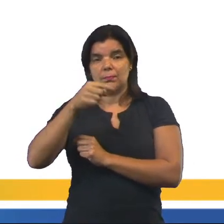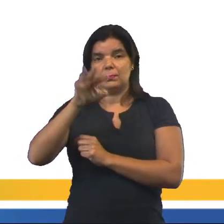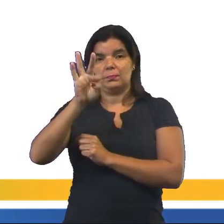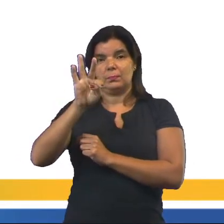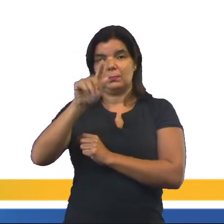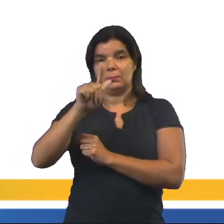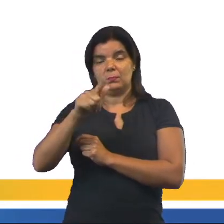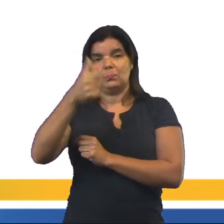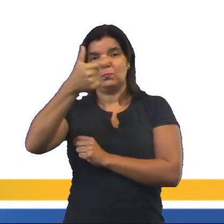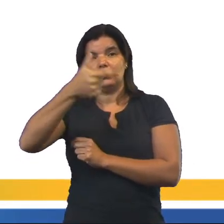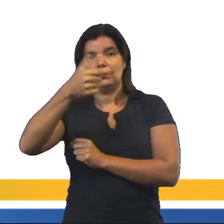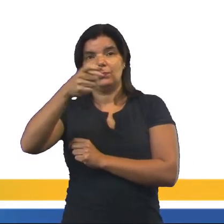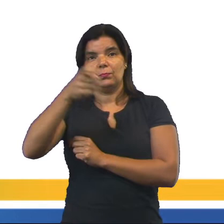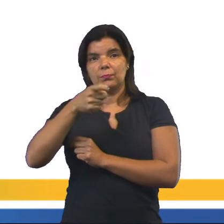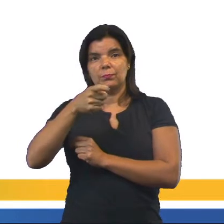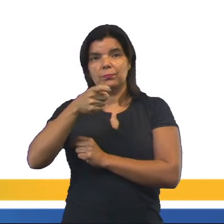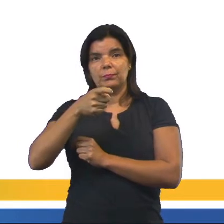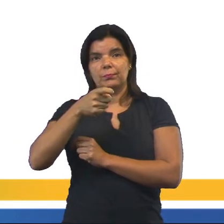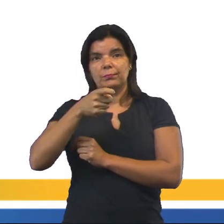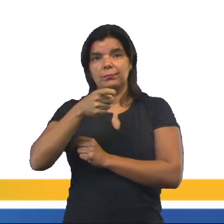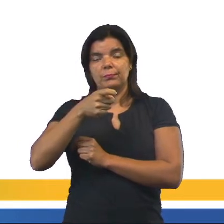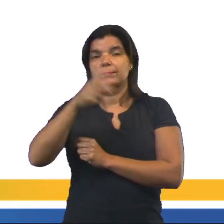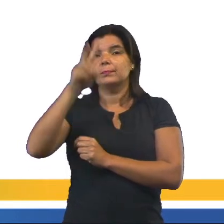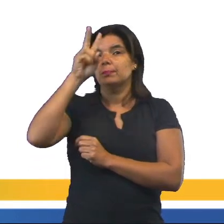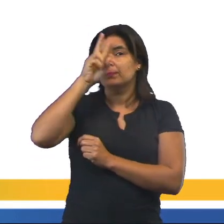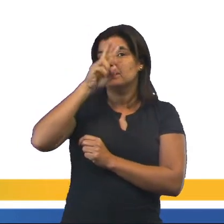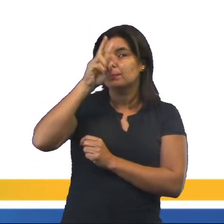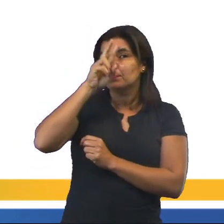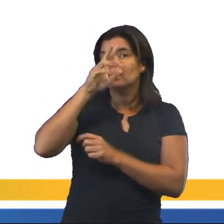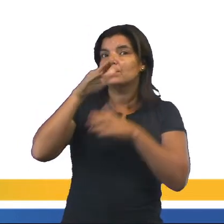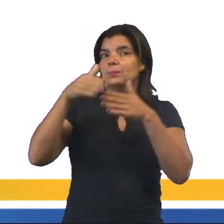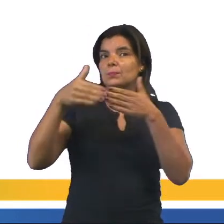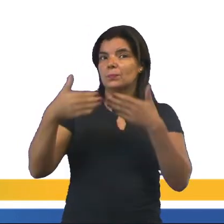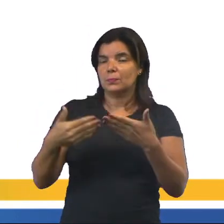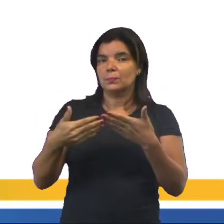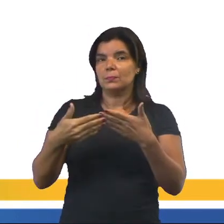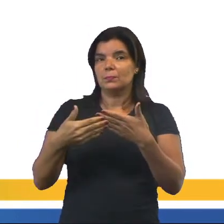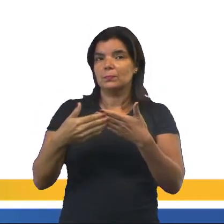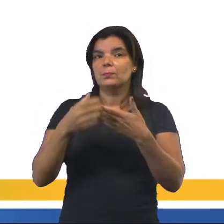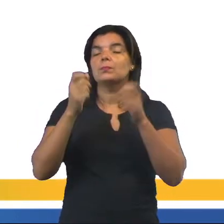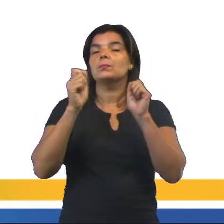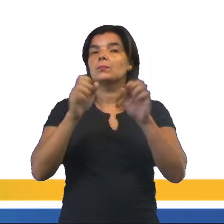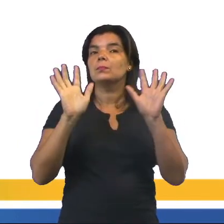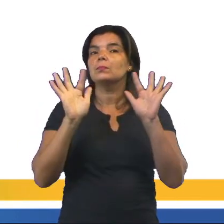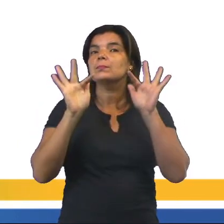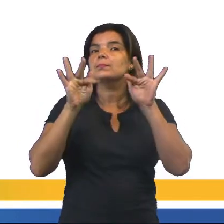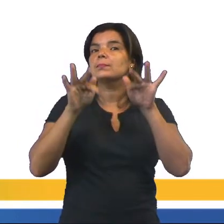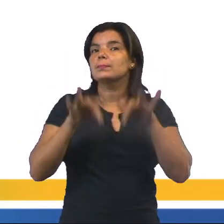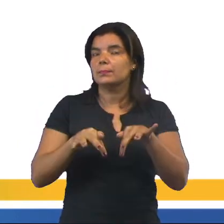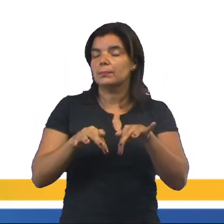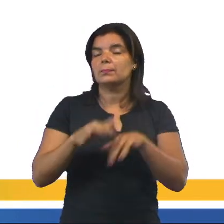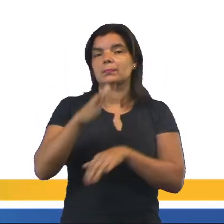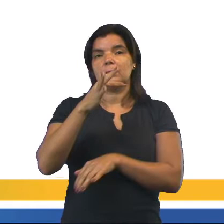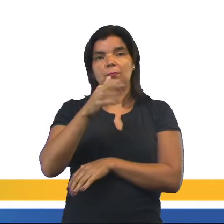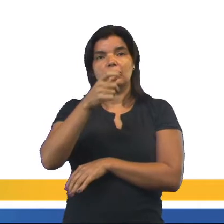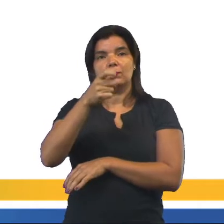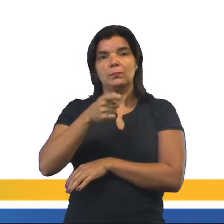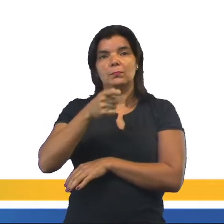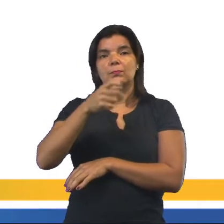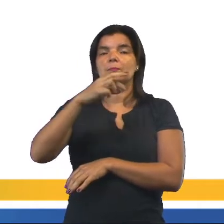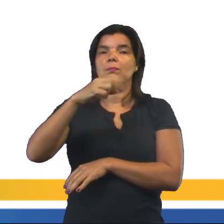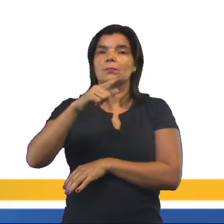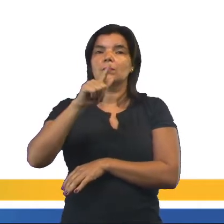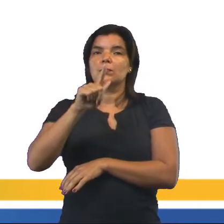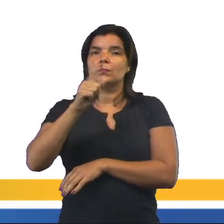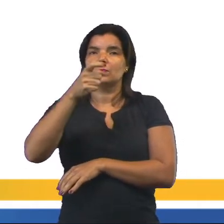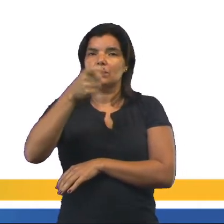x menos tangente ao quadrado de x. Lembra-se, portanto, podemos concluir que o meu f de